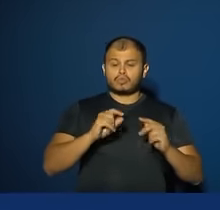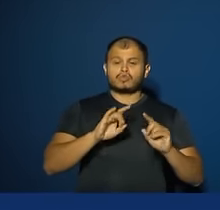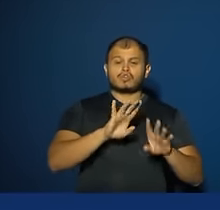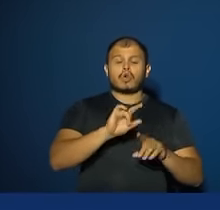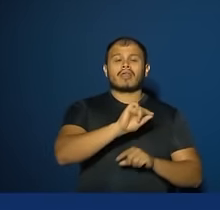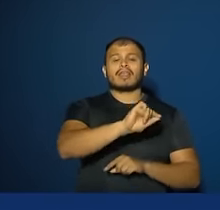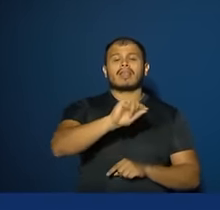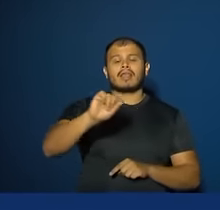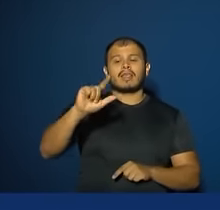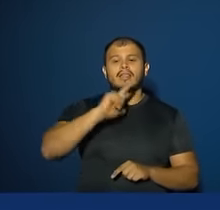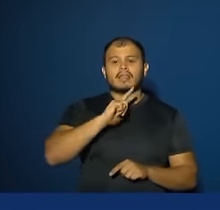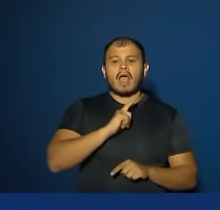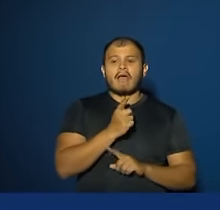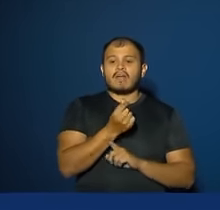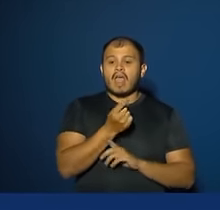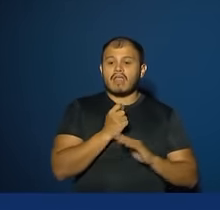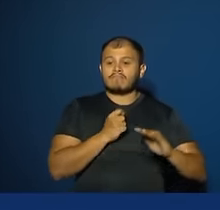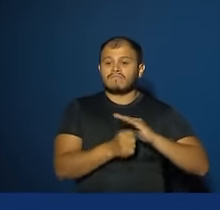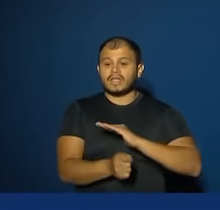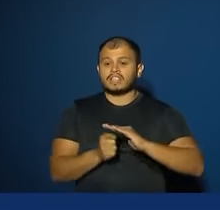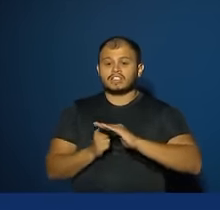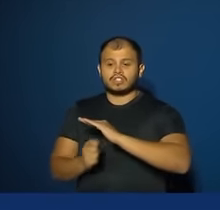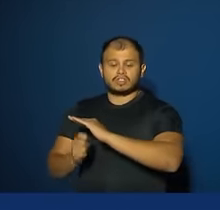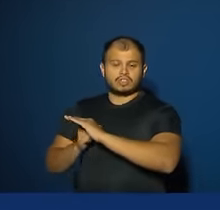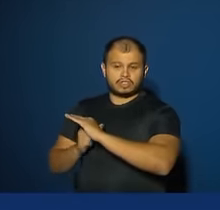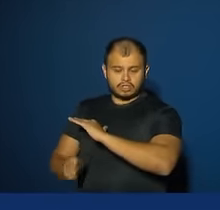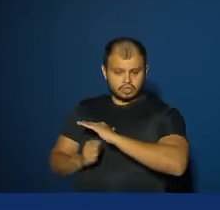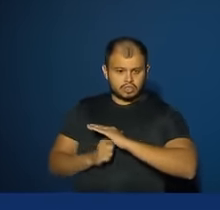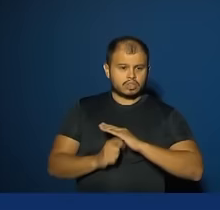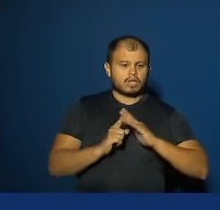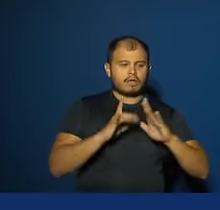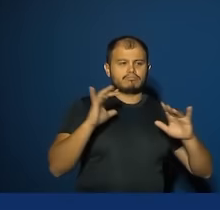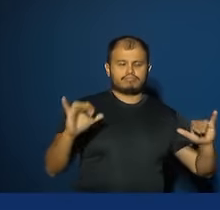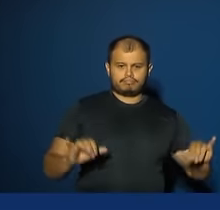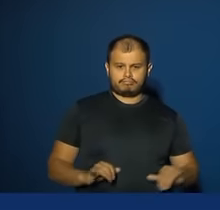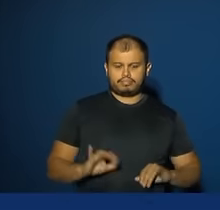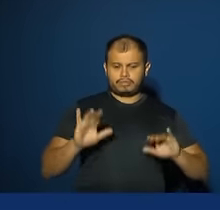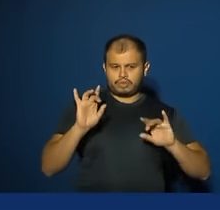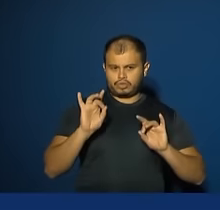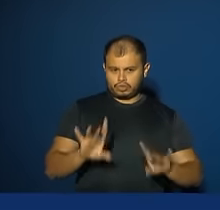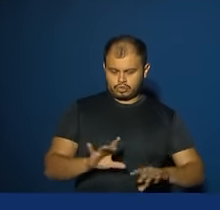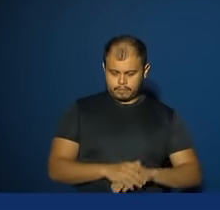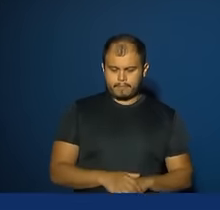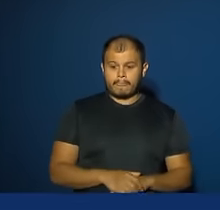quem estava investido, só pegou quem estava na dor. E aí, o que a gente tem feito,